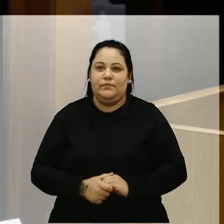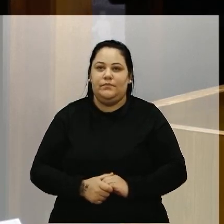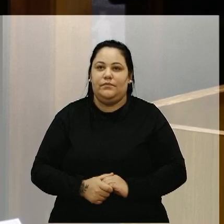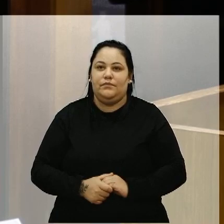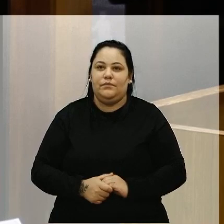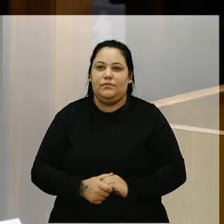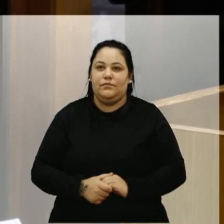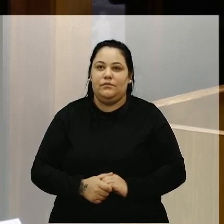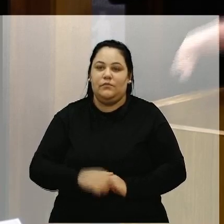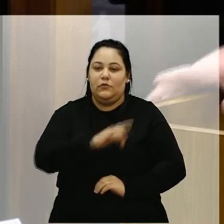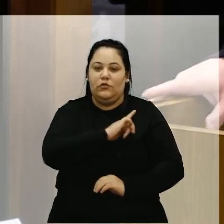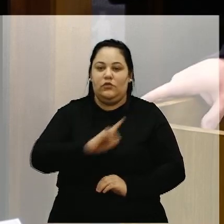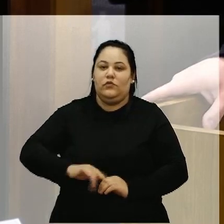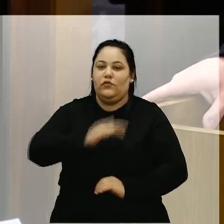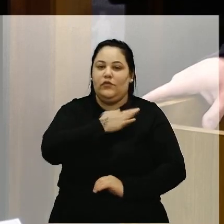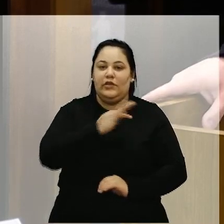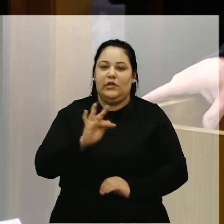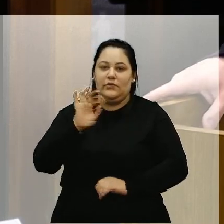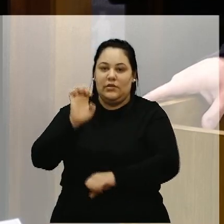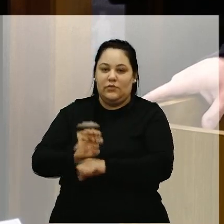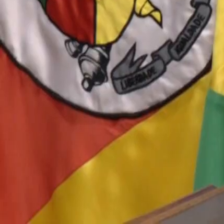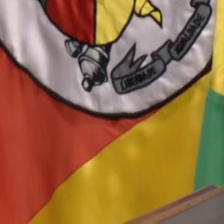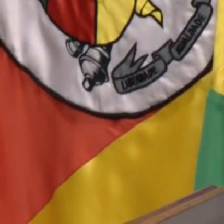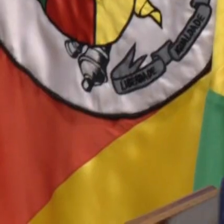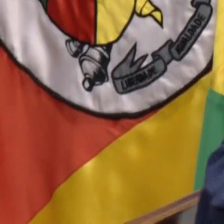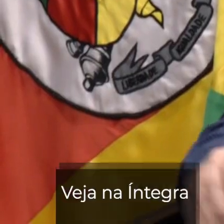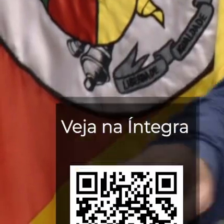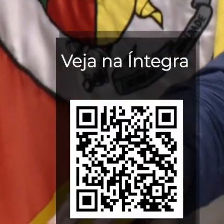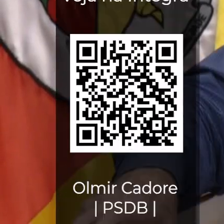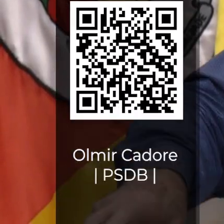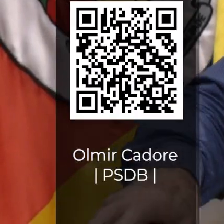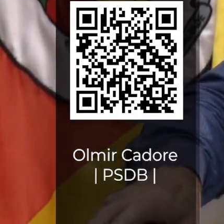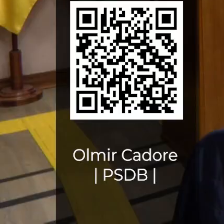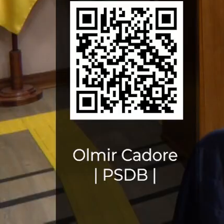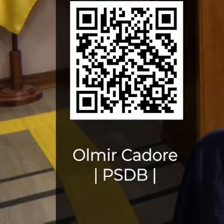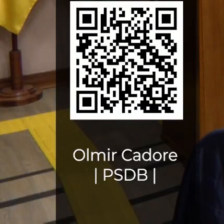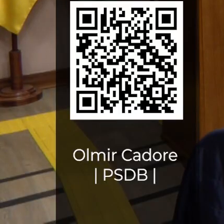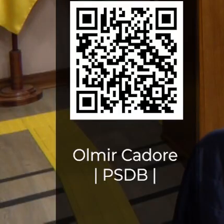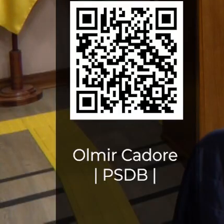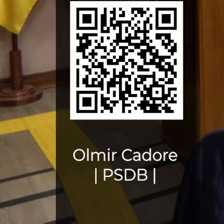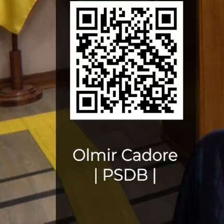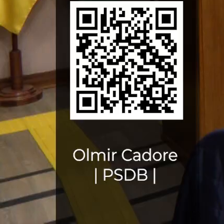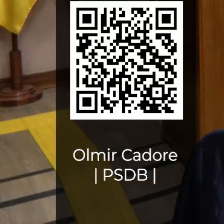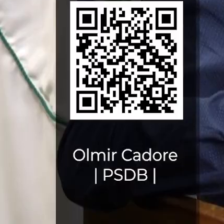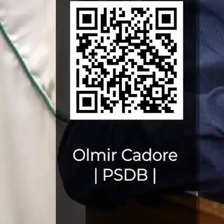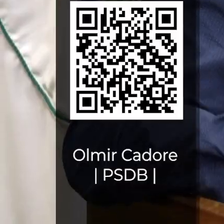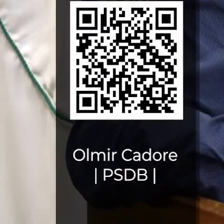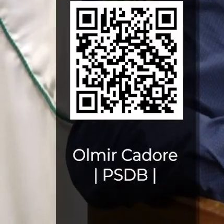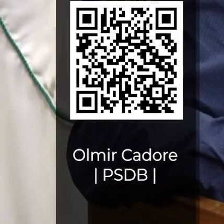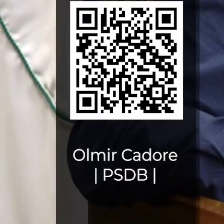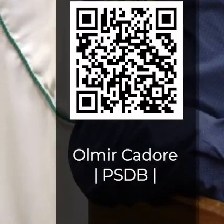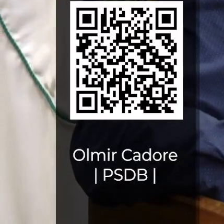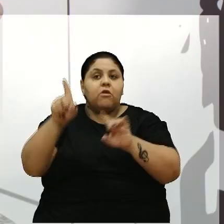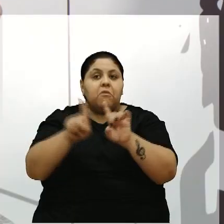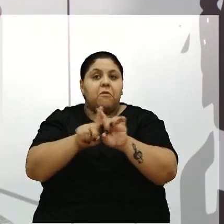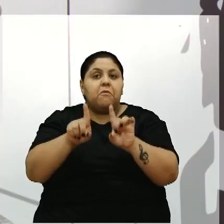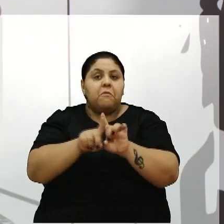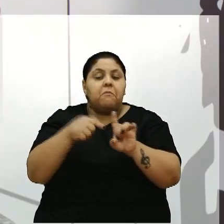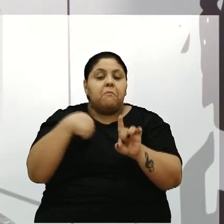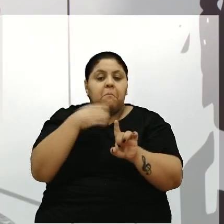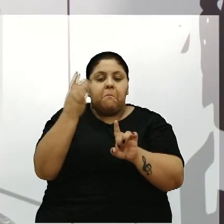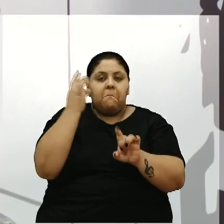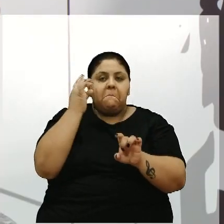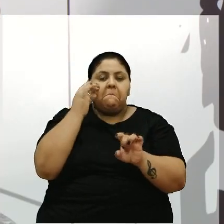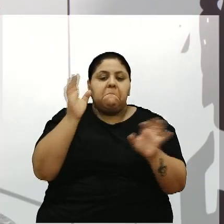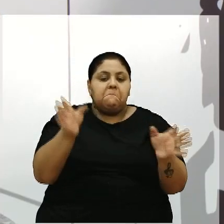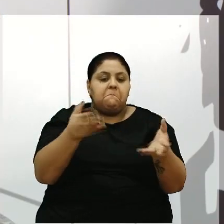do governo federal, do governo estadual. O Mercadori destacou a inauguração da Biblioteca do CTG Piquete da Querência. Foi um